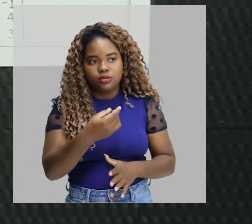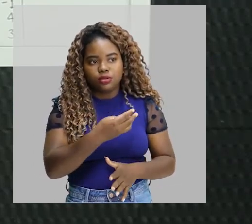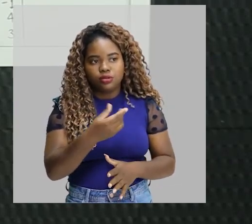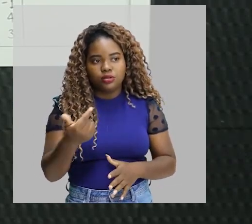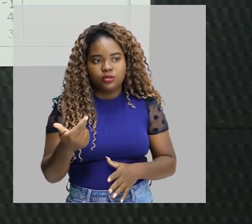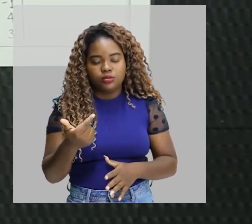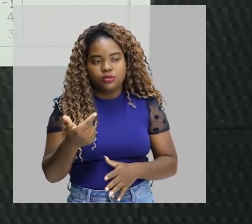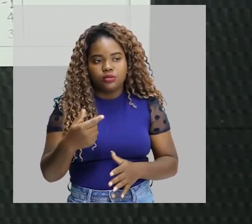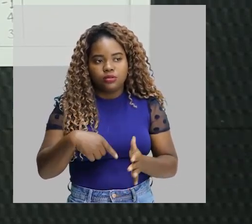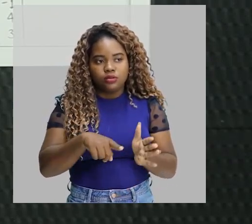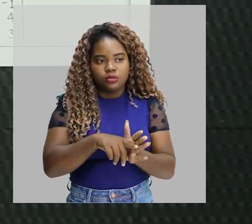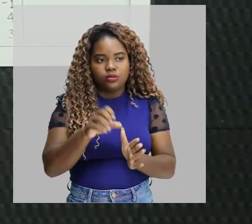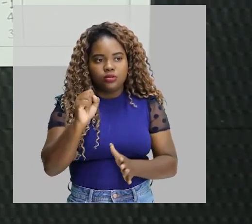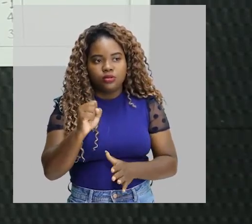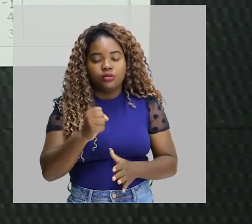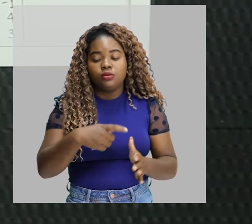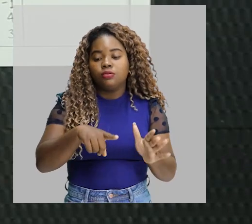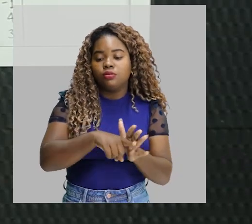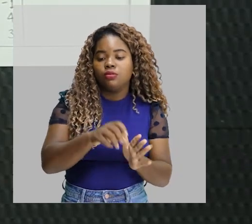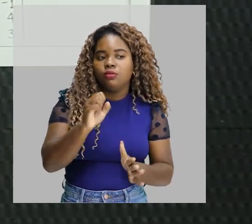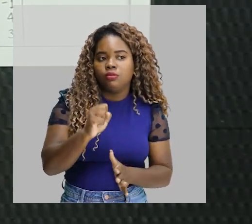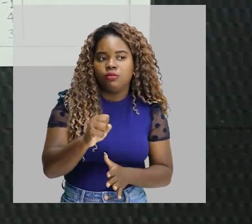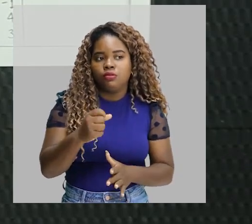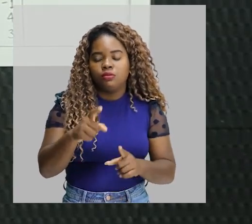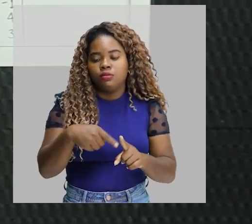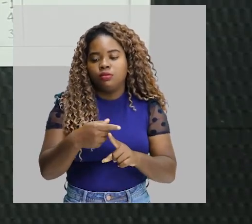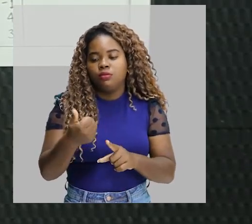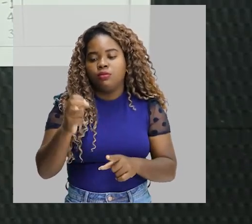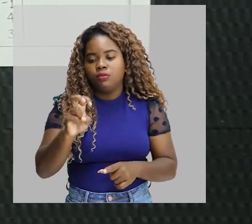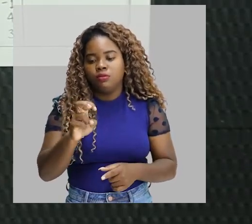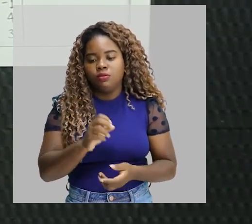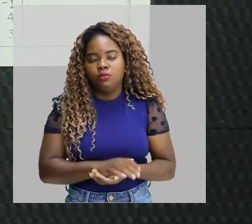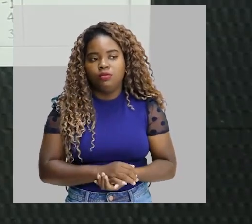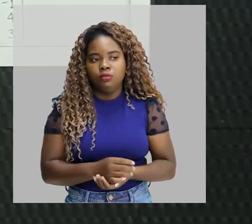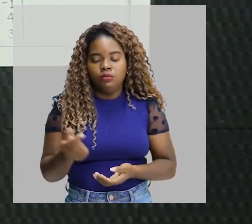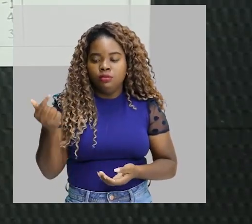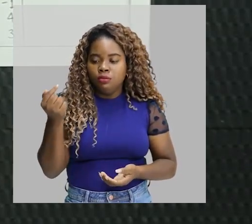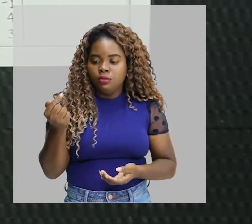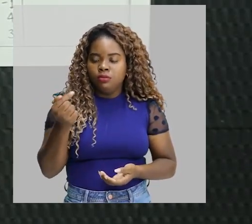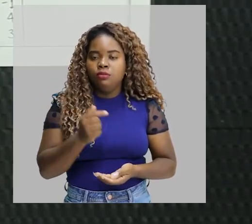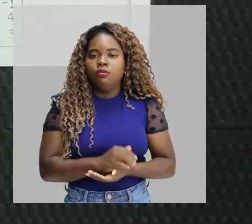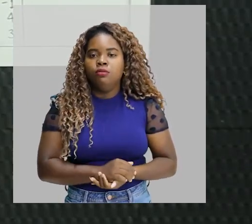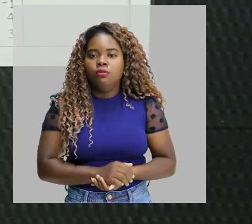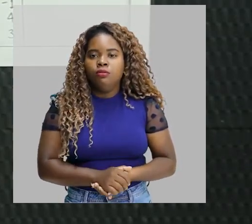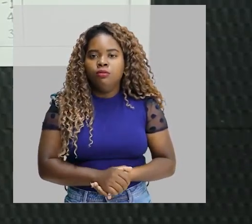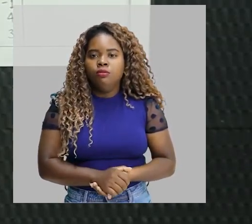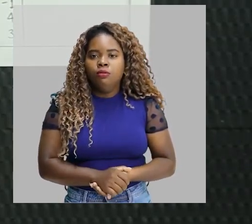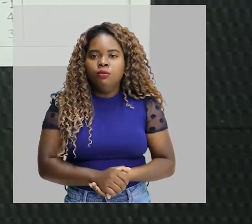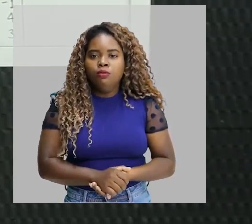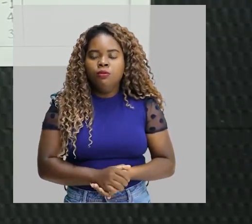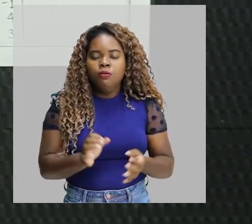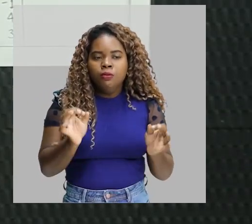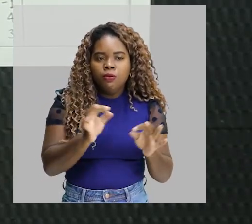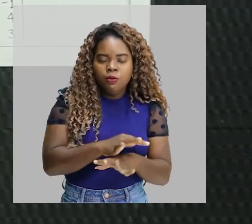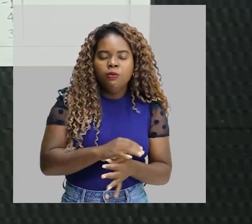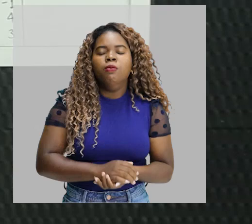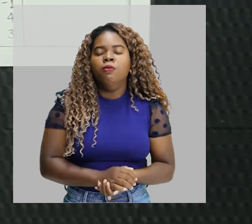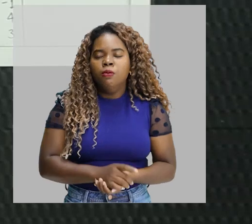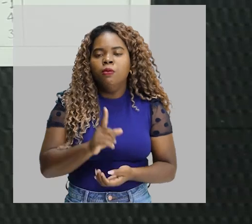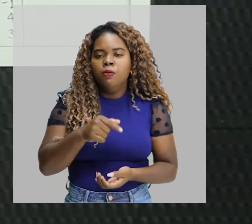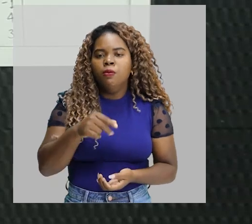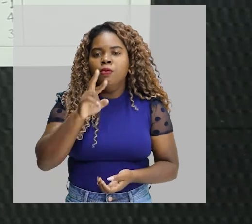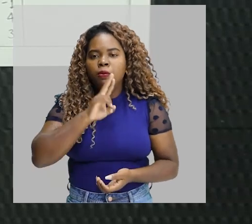-8 - 8 + 15 a 7 pronto esse aqui é o valor